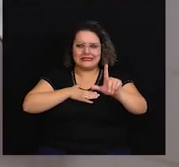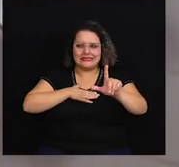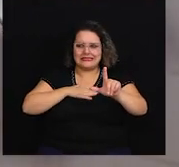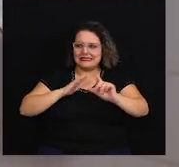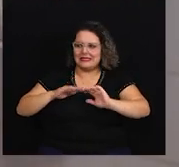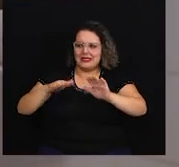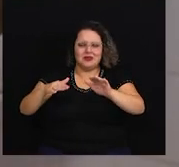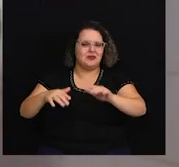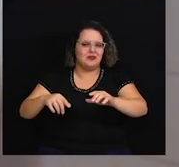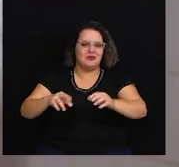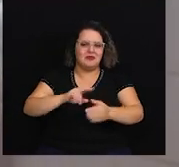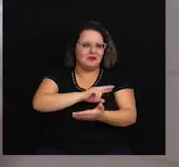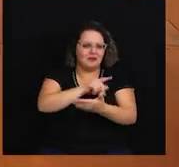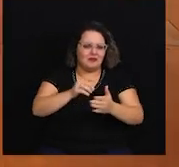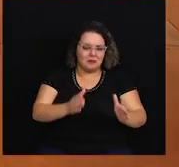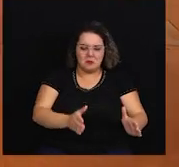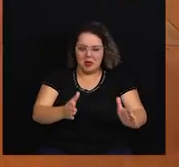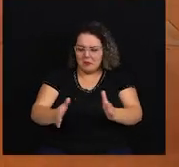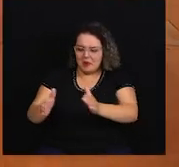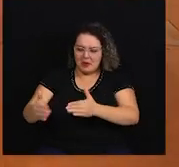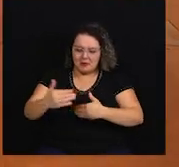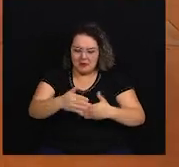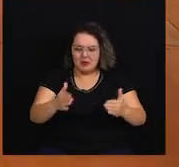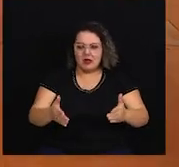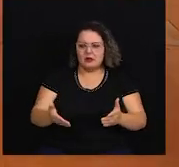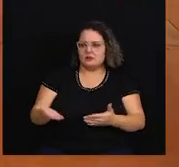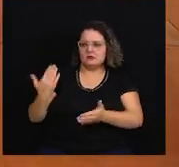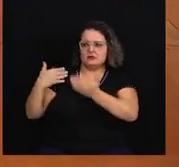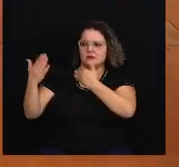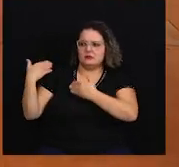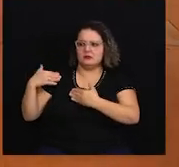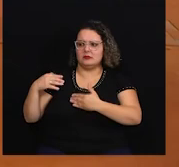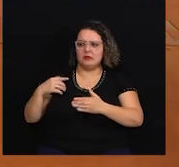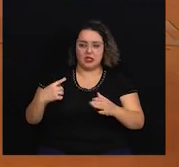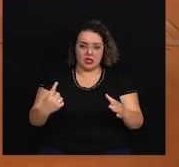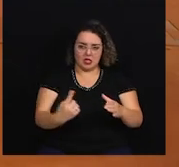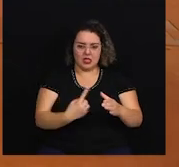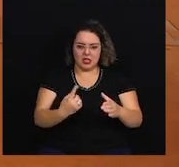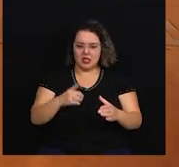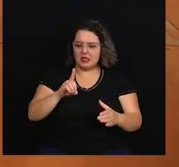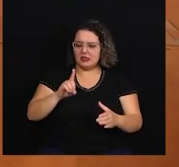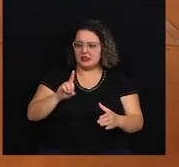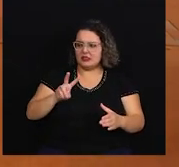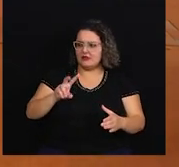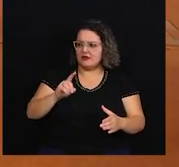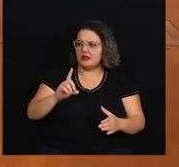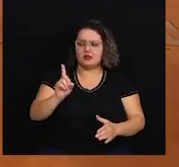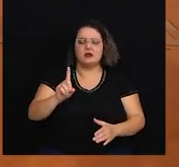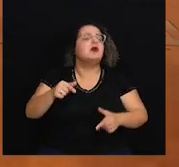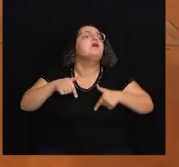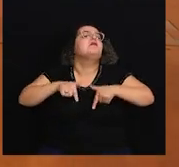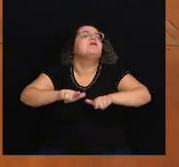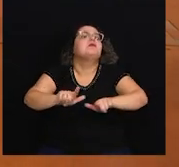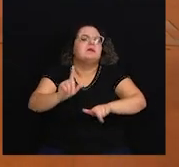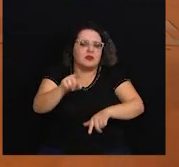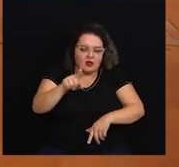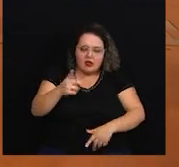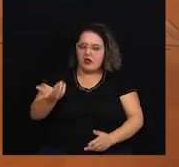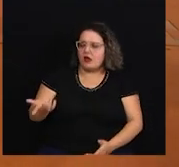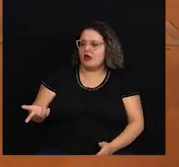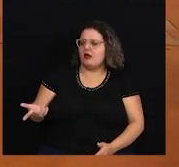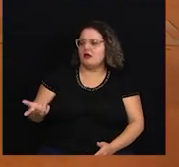caixa várias caixas de som da época que era DVD de vida não café é filho